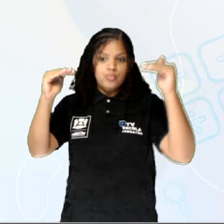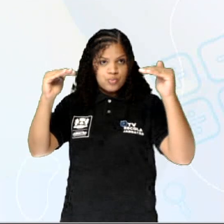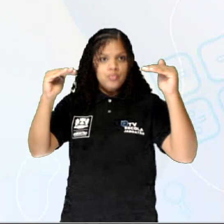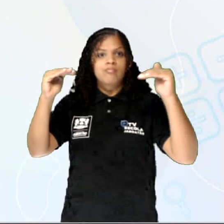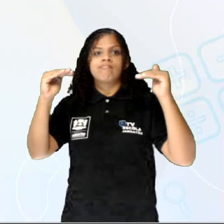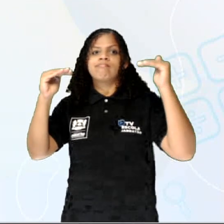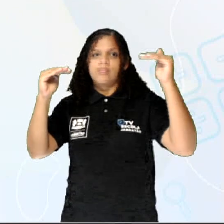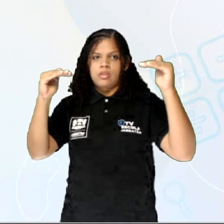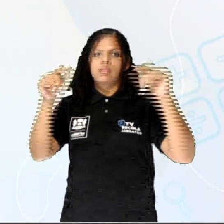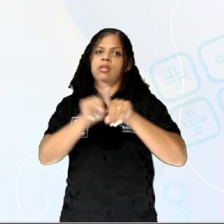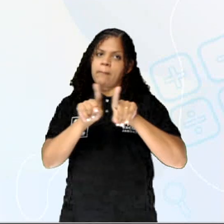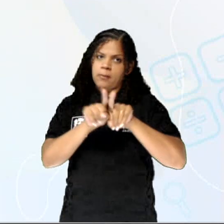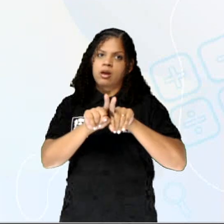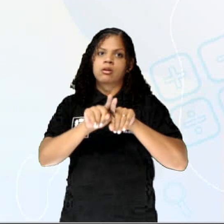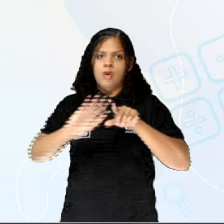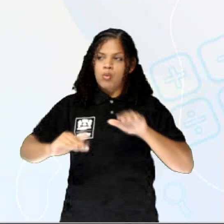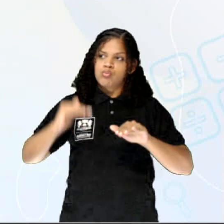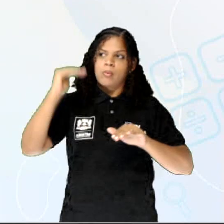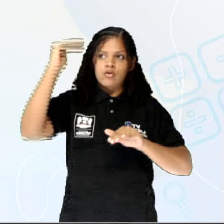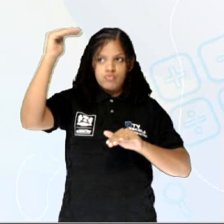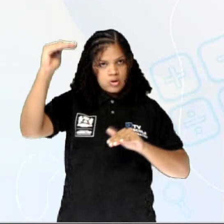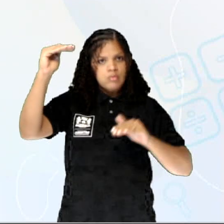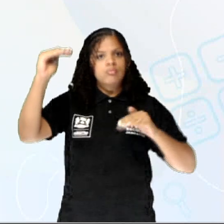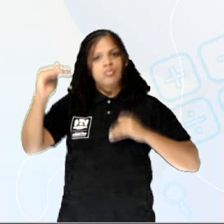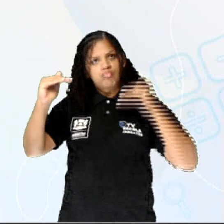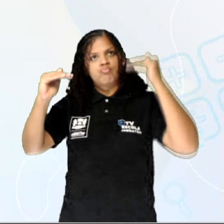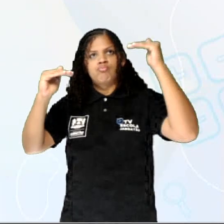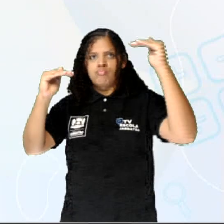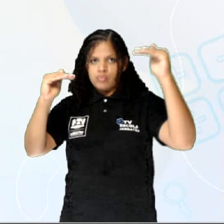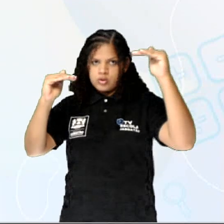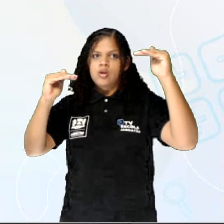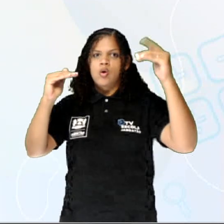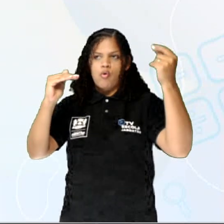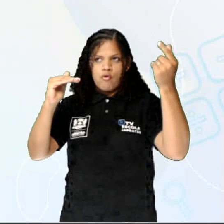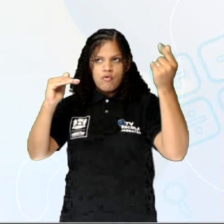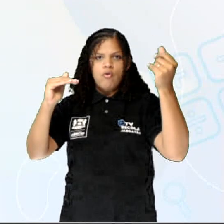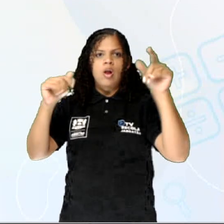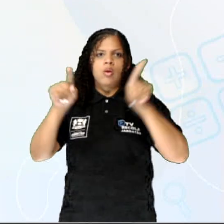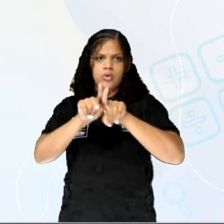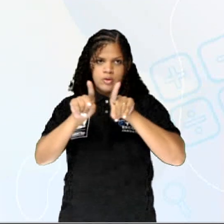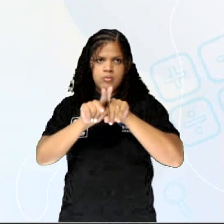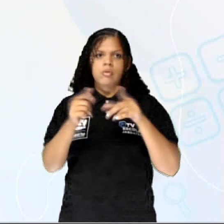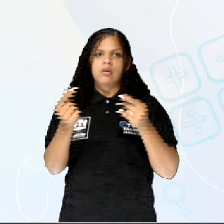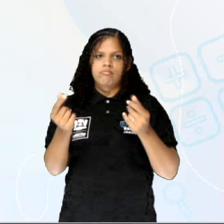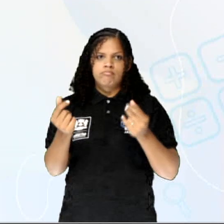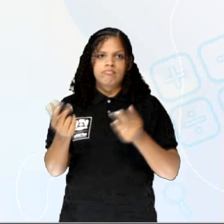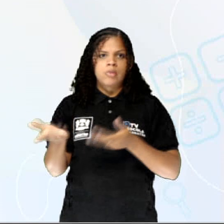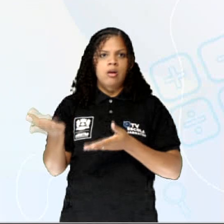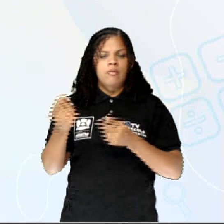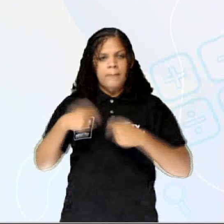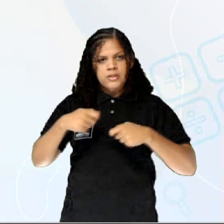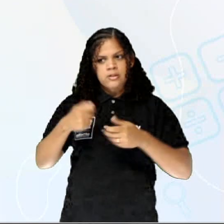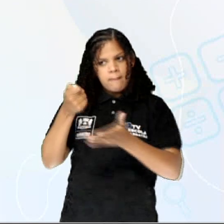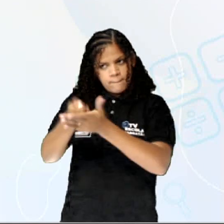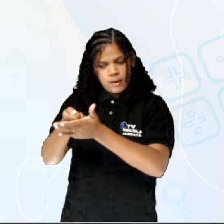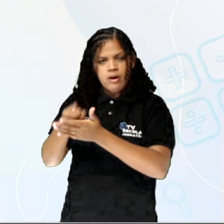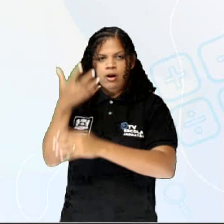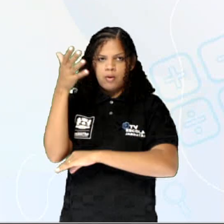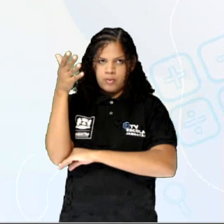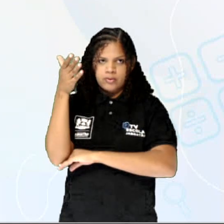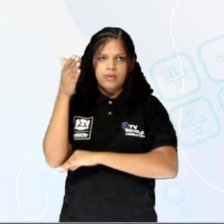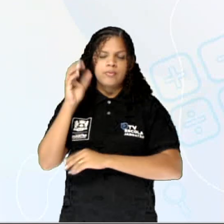estão hospedadas na pousada. Se eu aumento a quantidade de pessoas, o valor que vai ser pago vai aumentar ou diminuir? Também